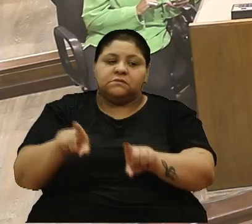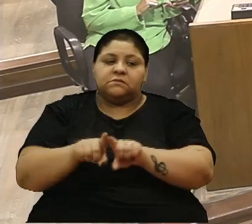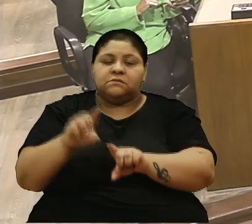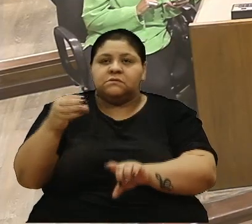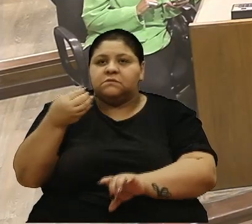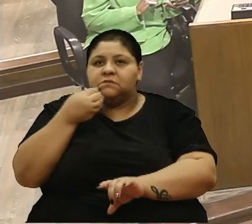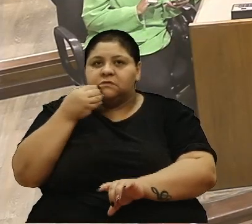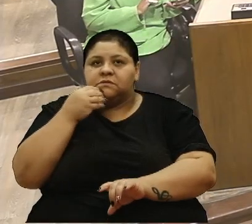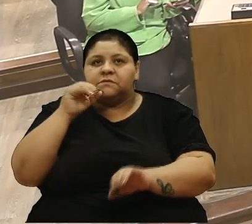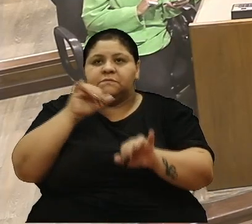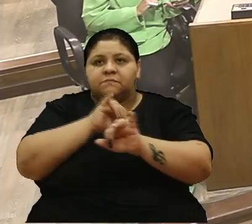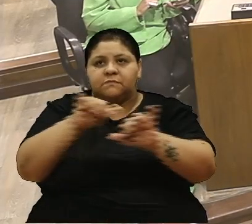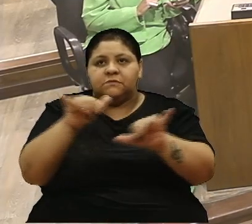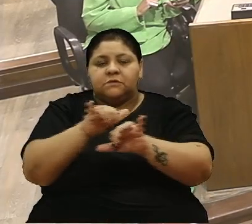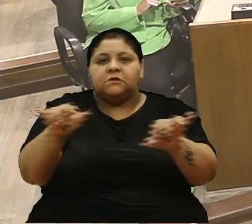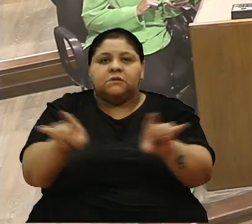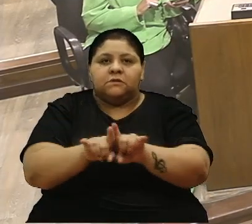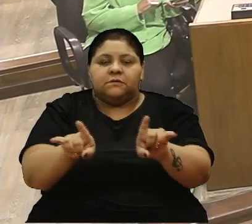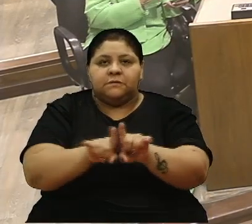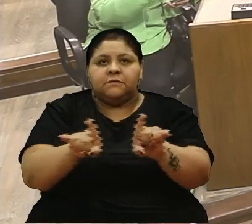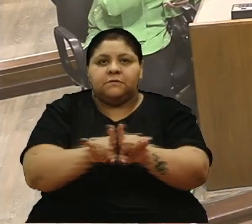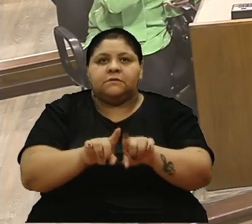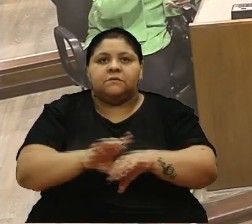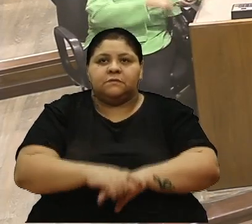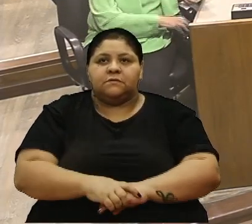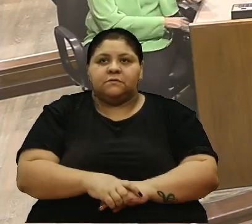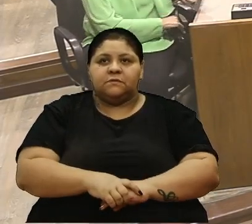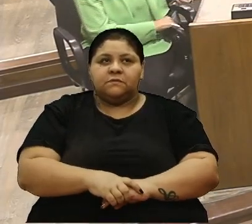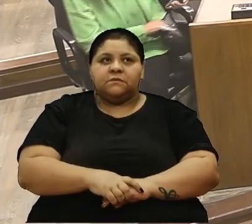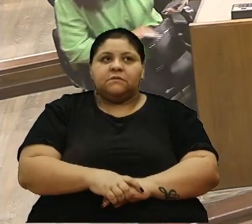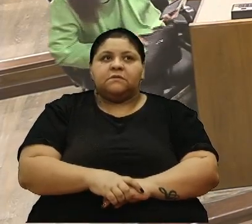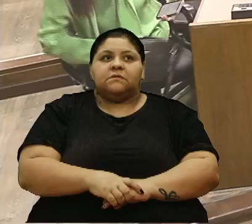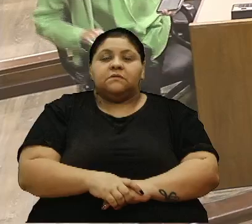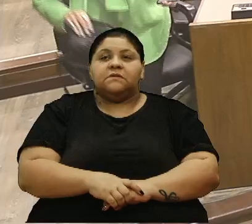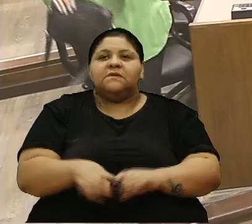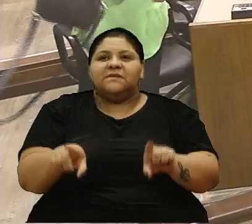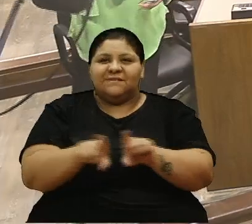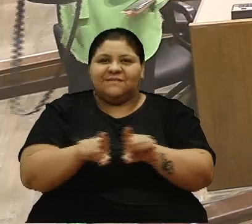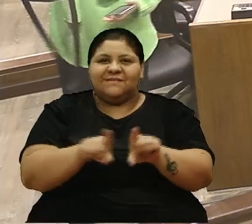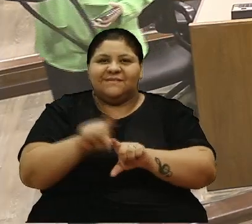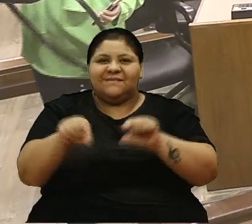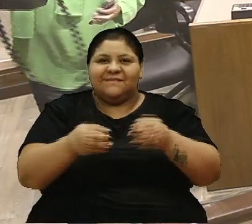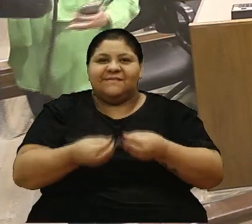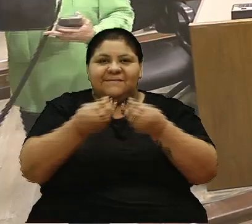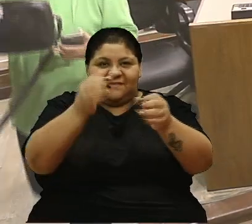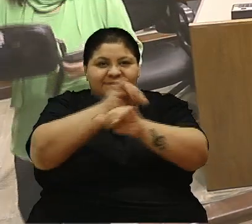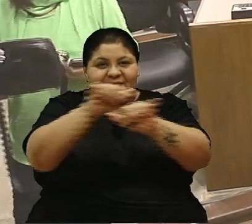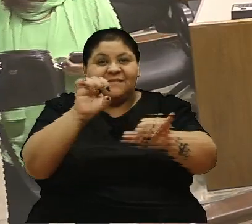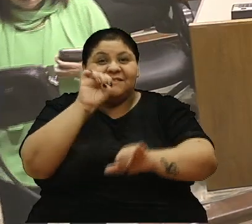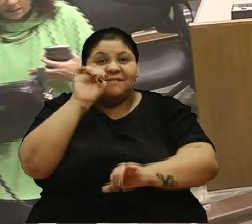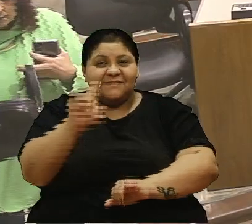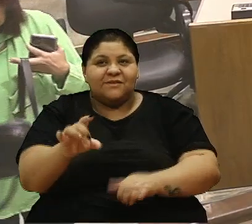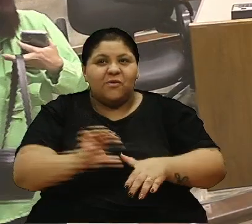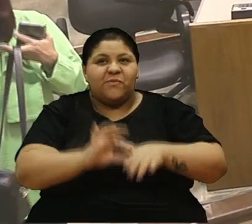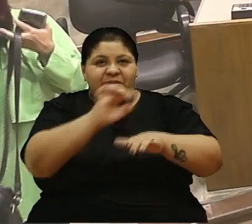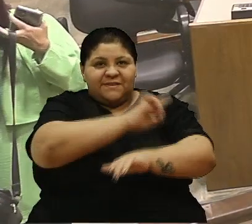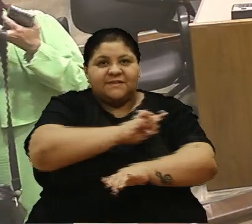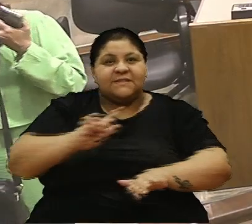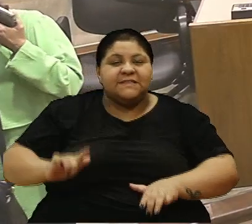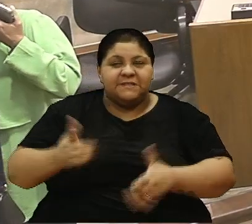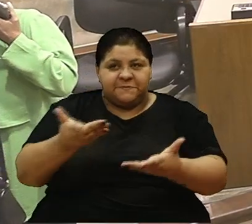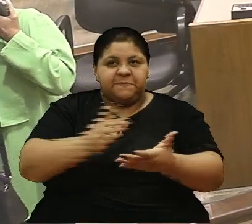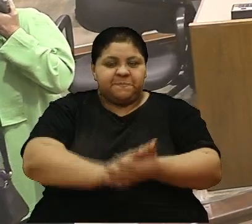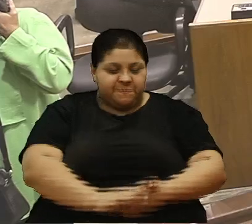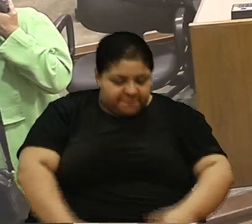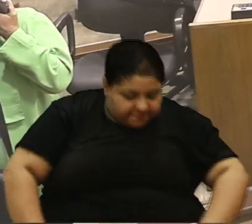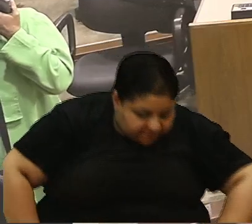essas informações, mas a Secretaria da Saúde ela não pode ser seletiva, fornecer informações somente para o líder de governo, né? A gente